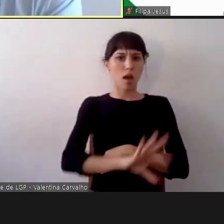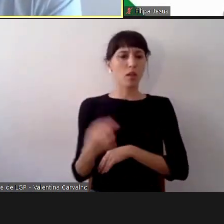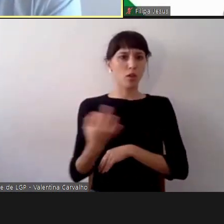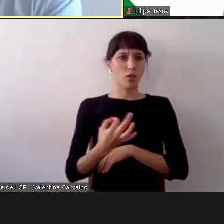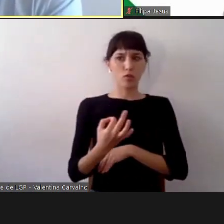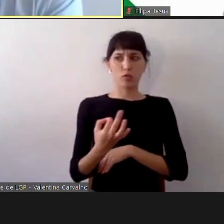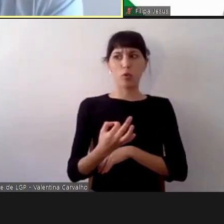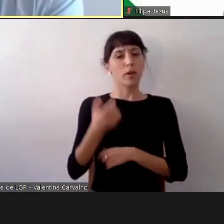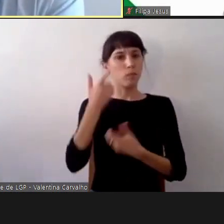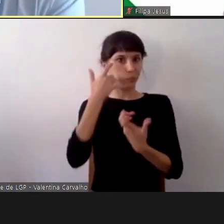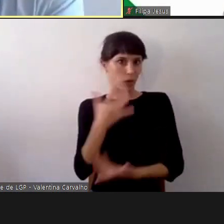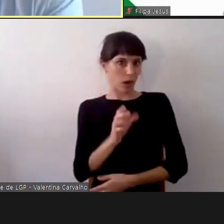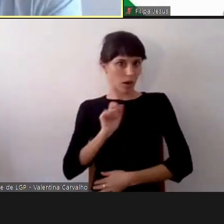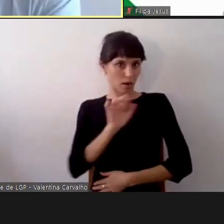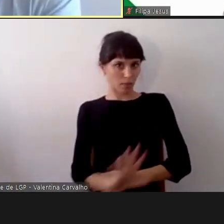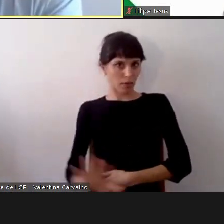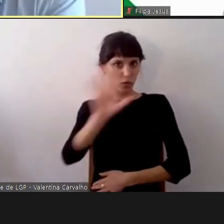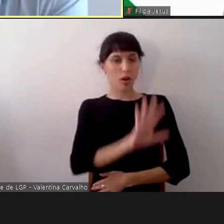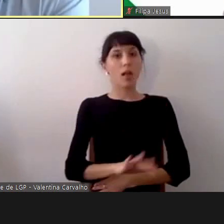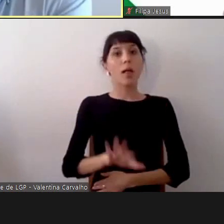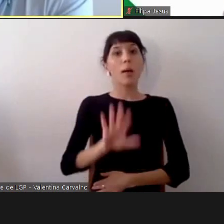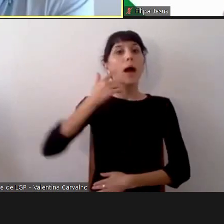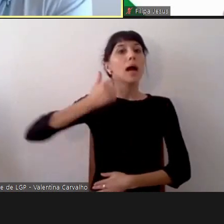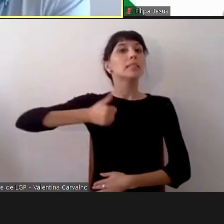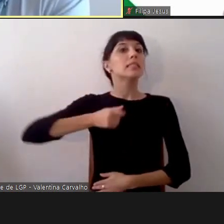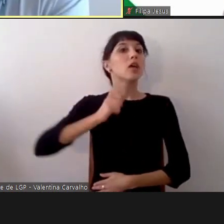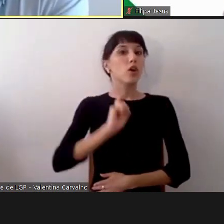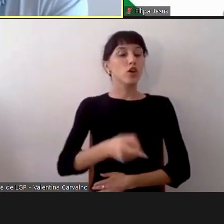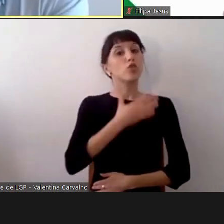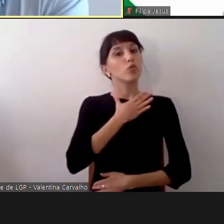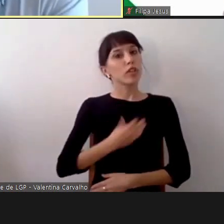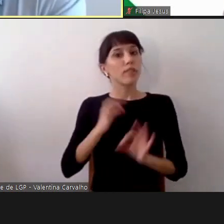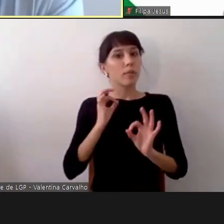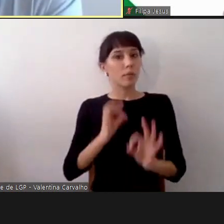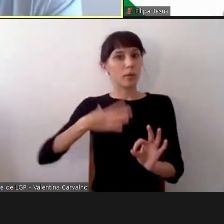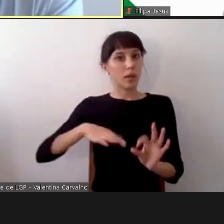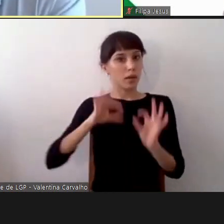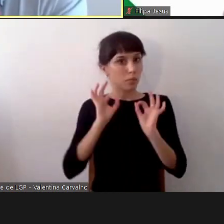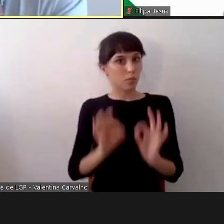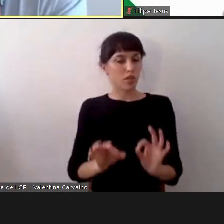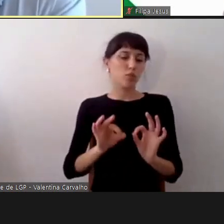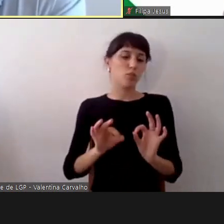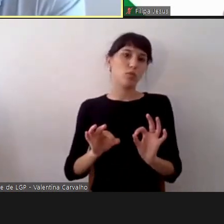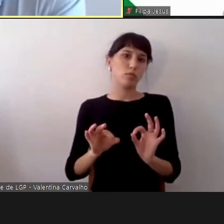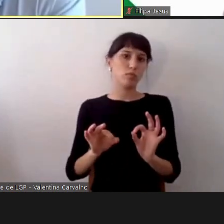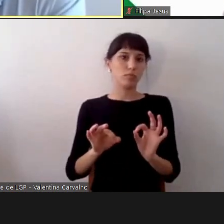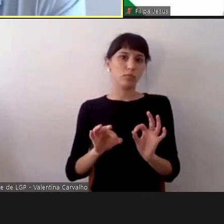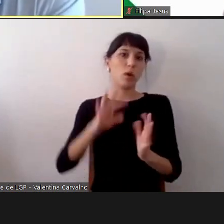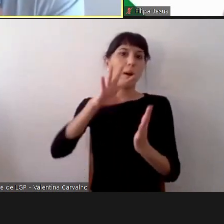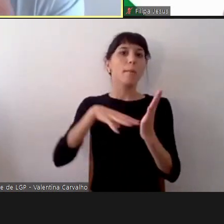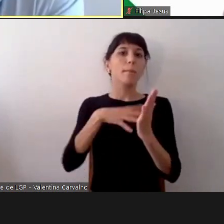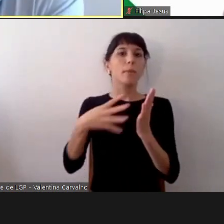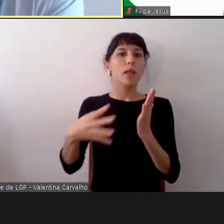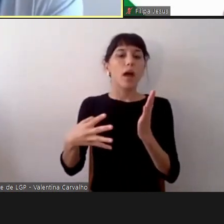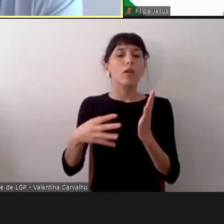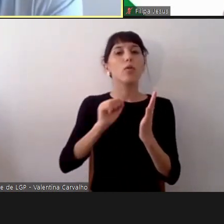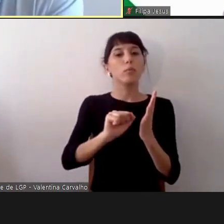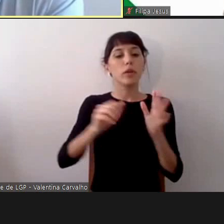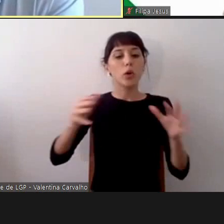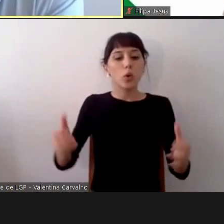nível nacional, mas acima de tudo o que nós gostaríamos e queremos fazer, está no âmbito daquilo que vem do Plano de Recuperação de Resiliência para